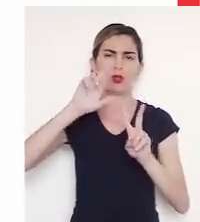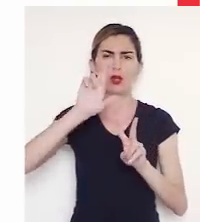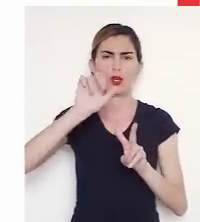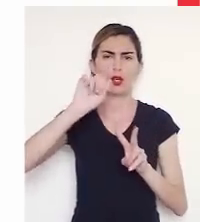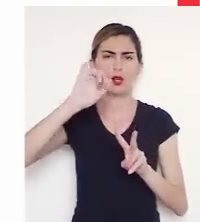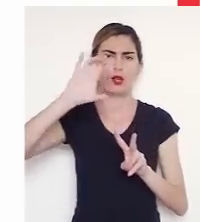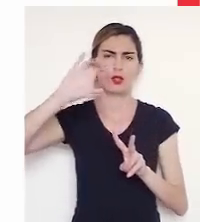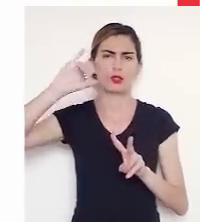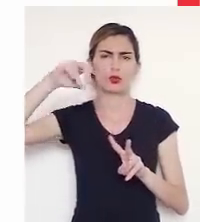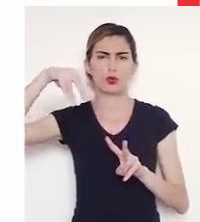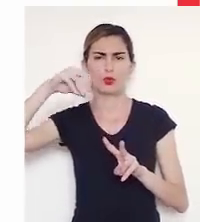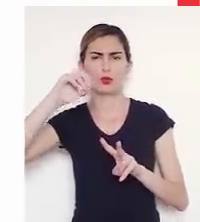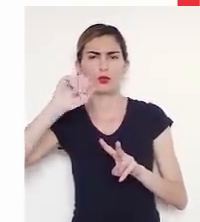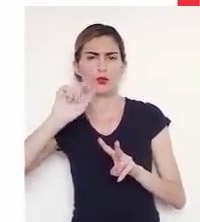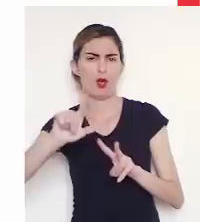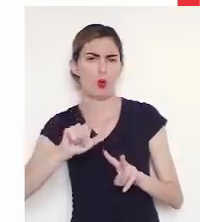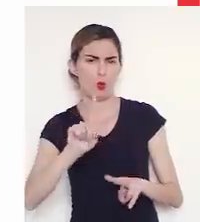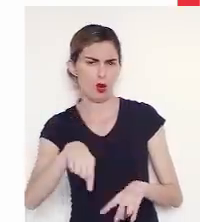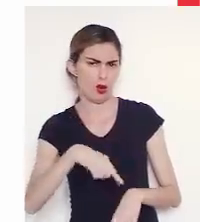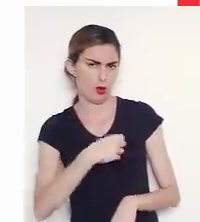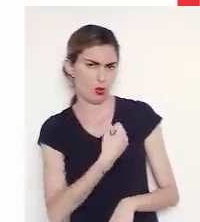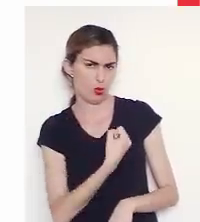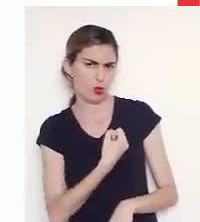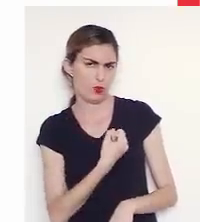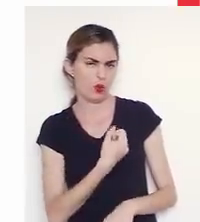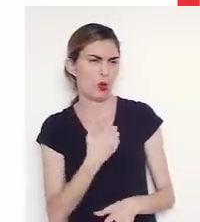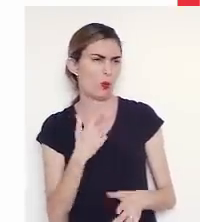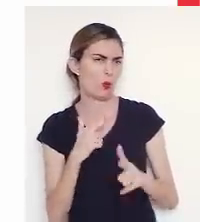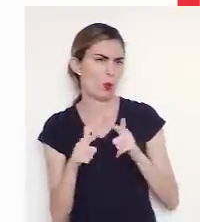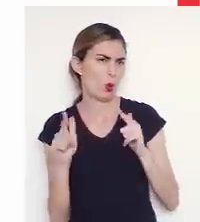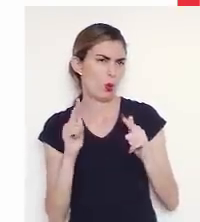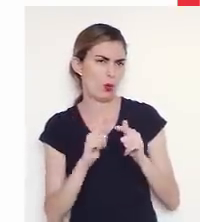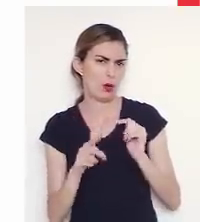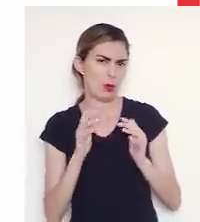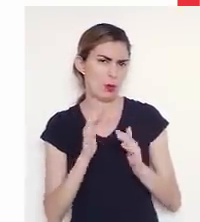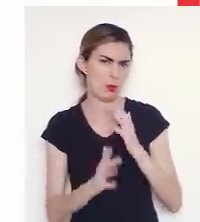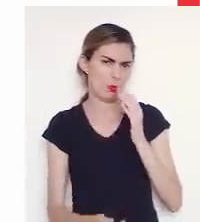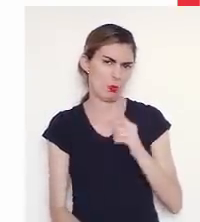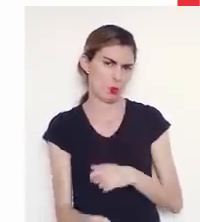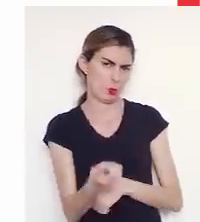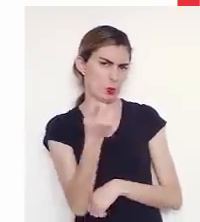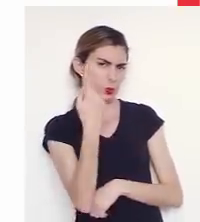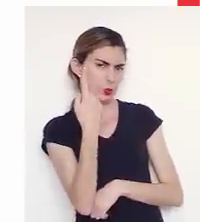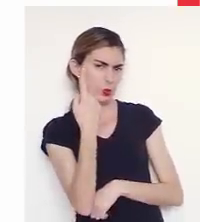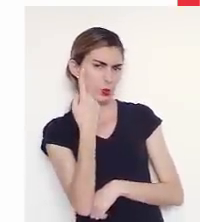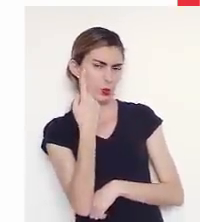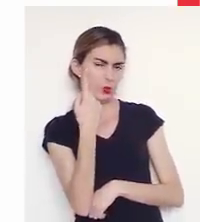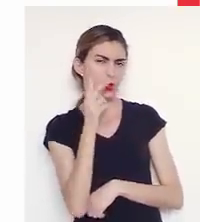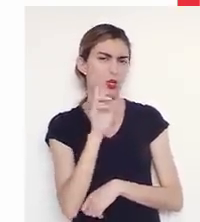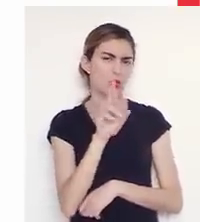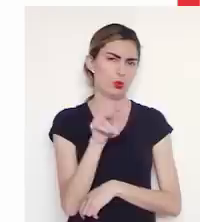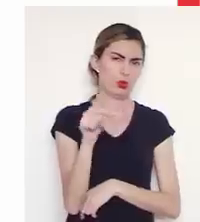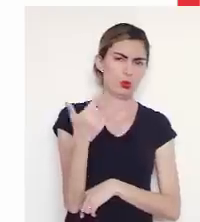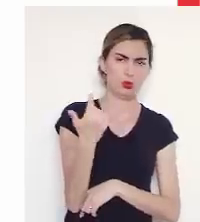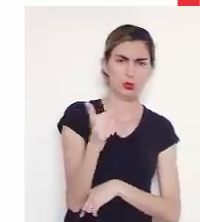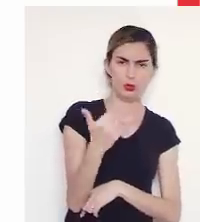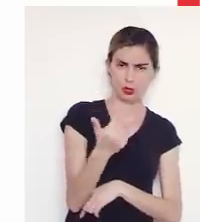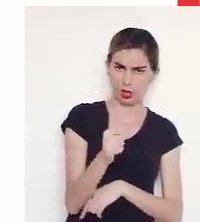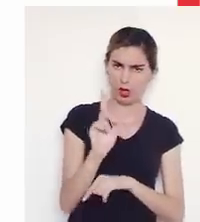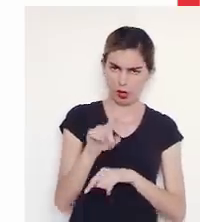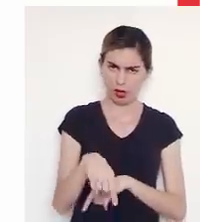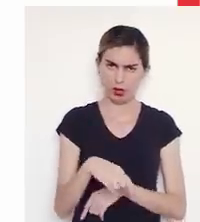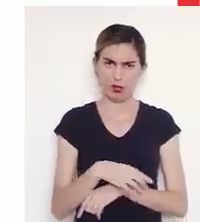irracional? Seria um número maluco? Um número sem razão? Será que